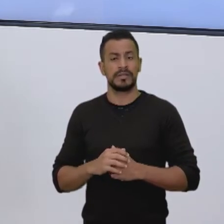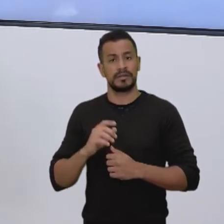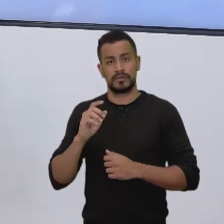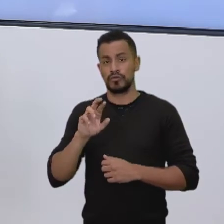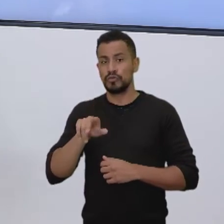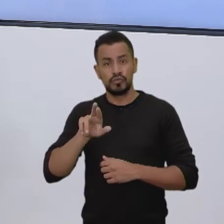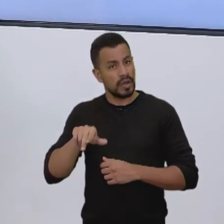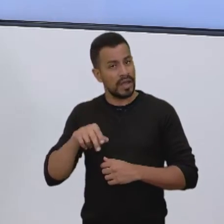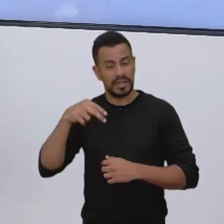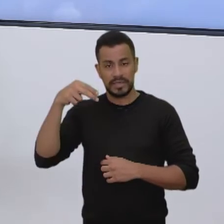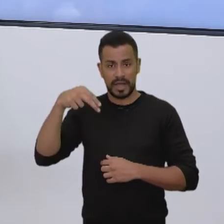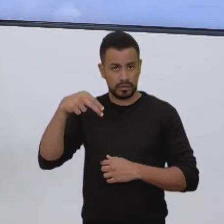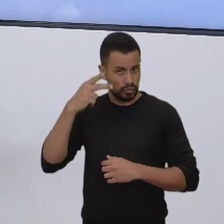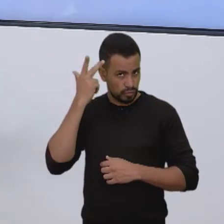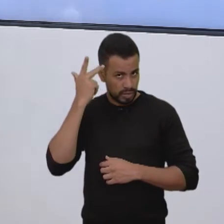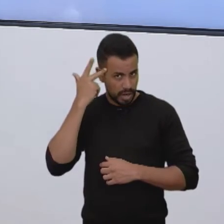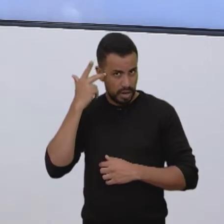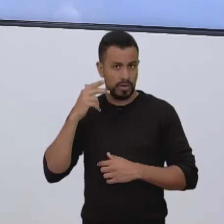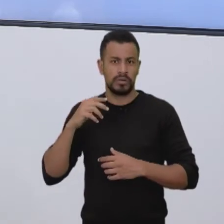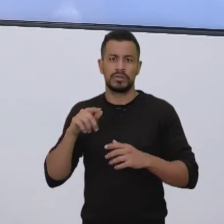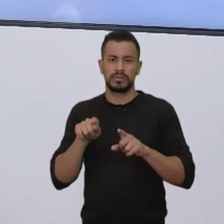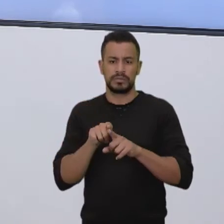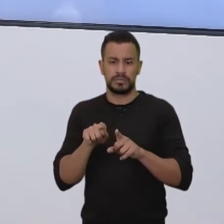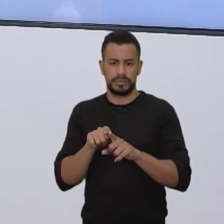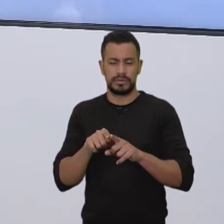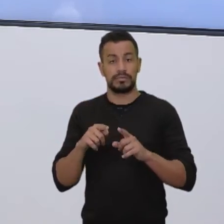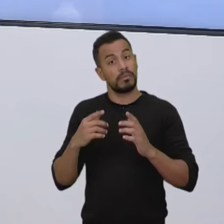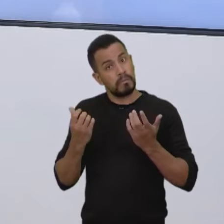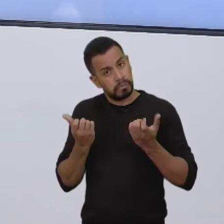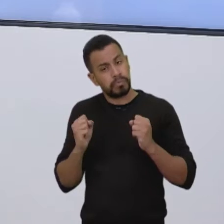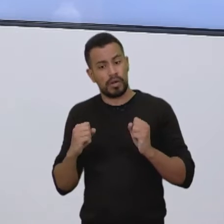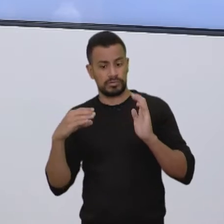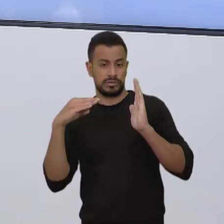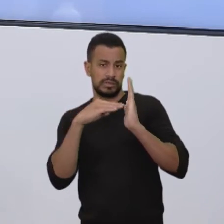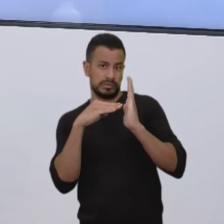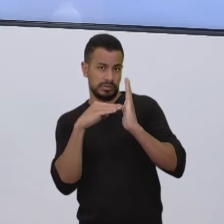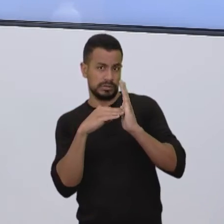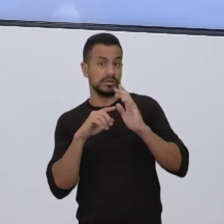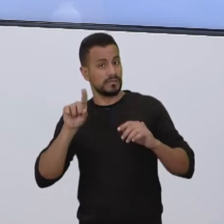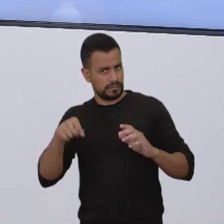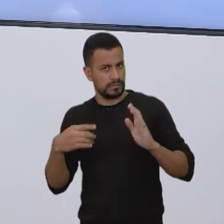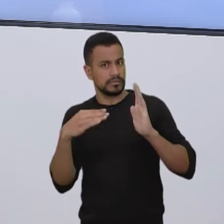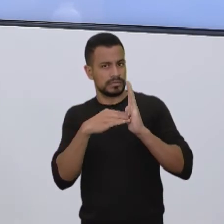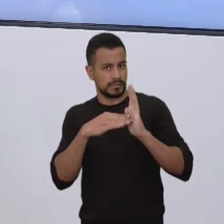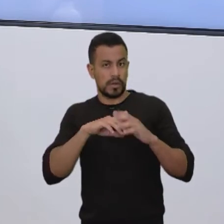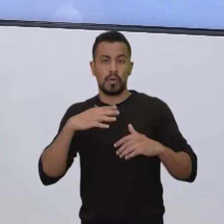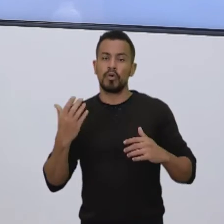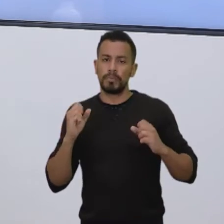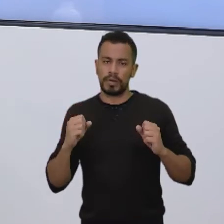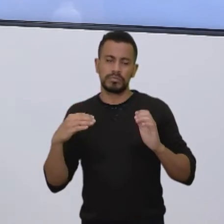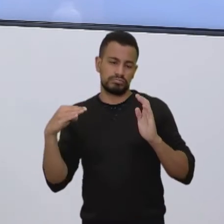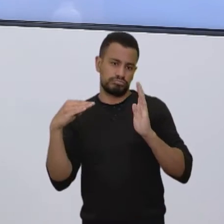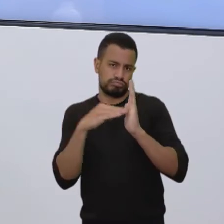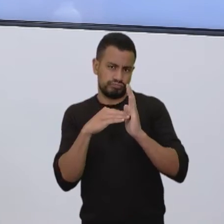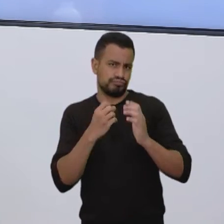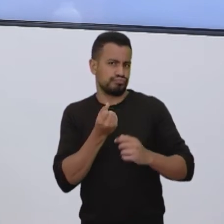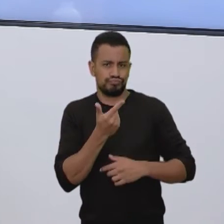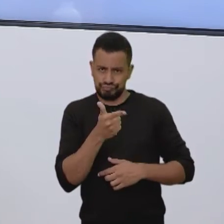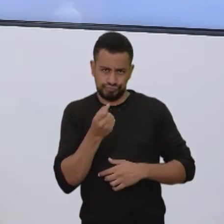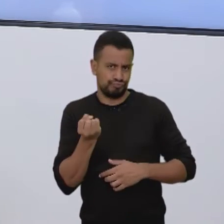décimos. Pode ser dízima ou pode ser exato. Bom, tabuada do 6, 20. 6,